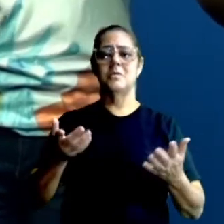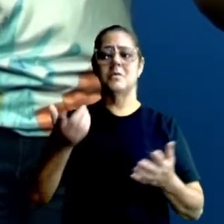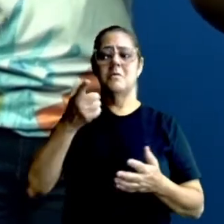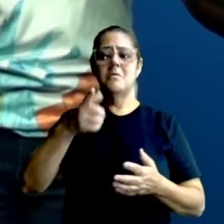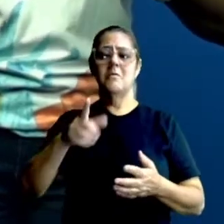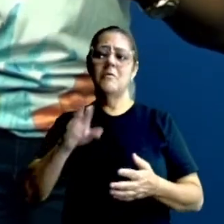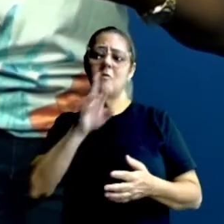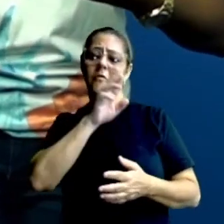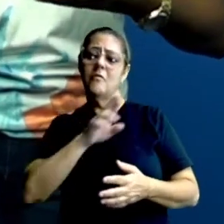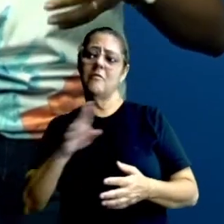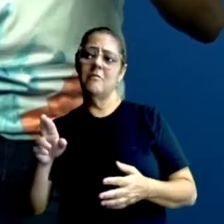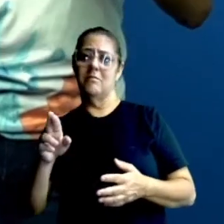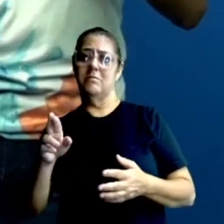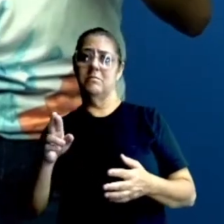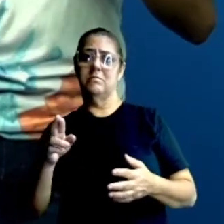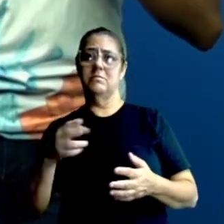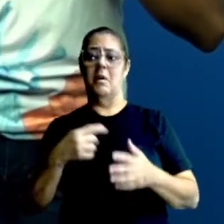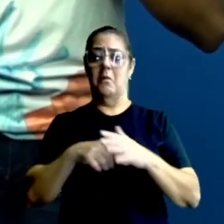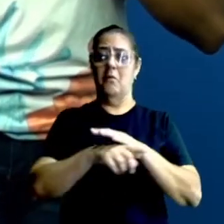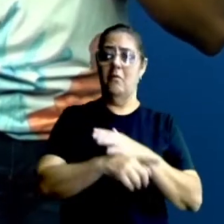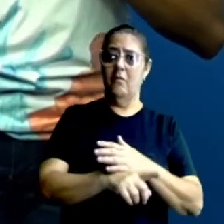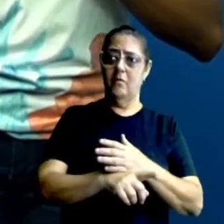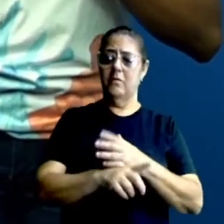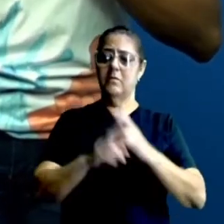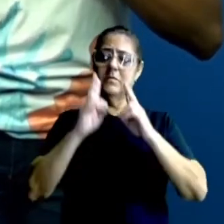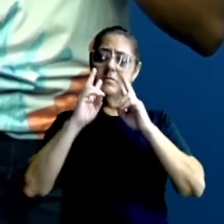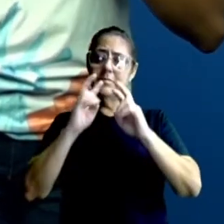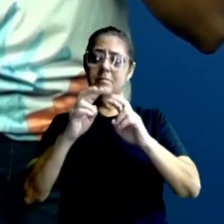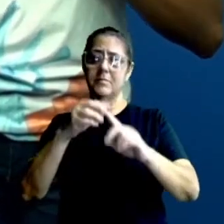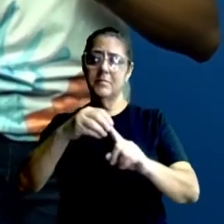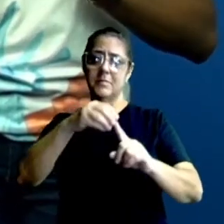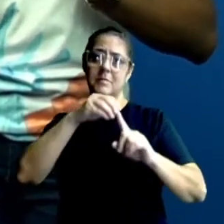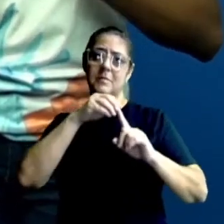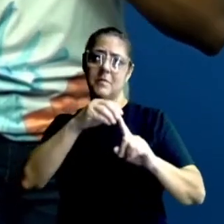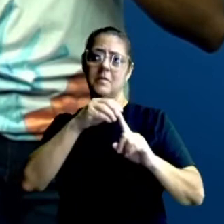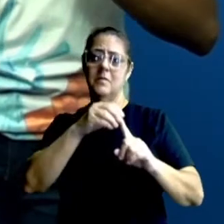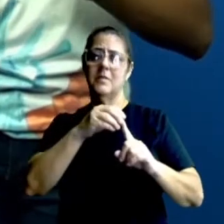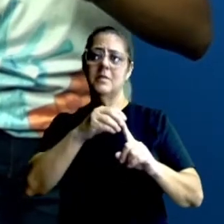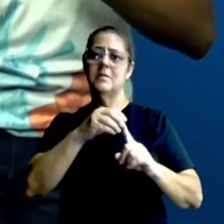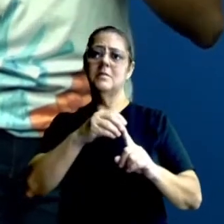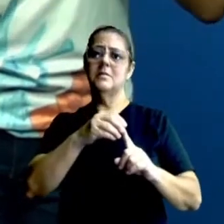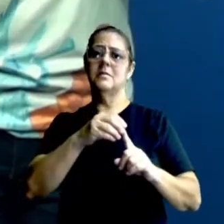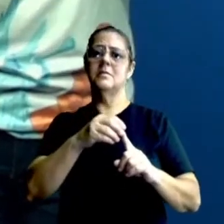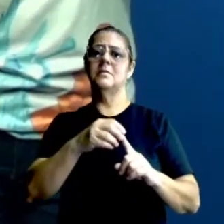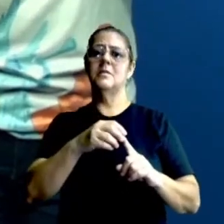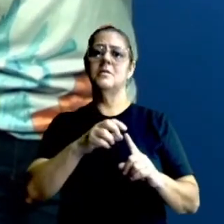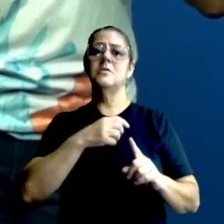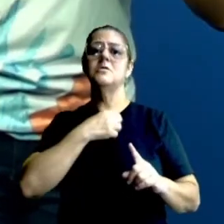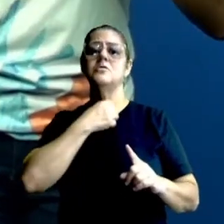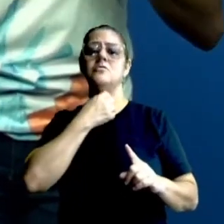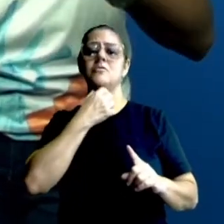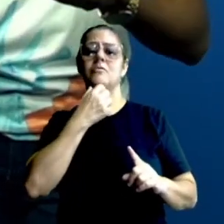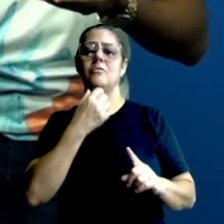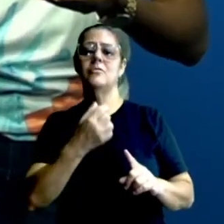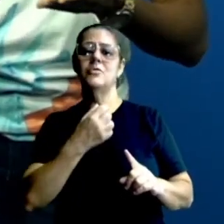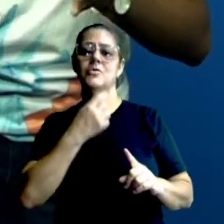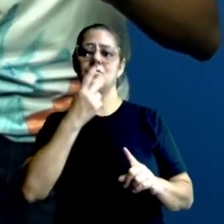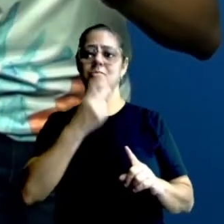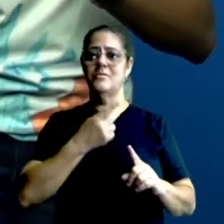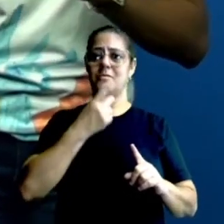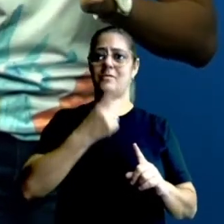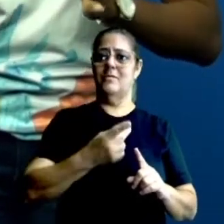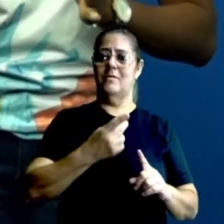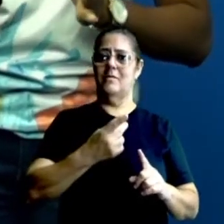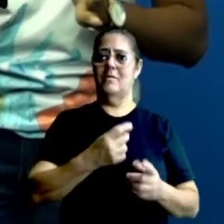de revisão Vamos focar tanto mas presta atenção principalmente na pronúncia então para escuta para